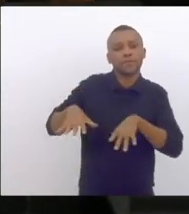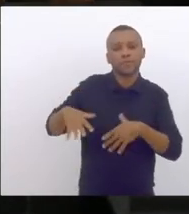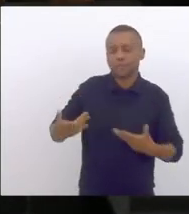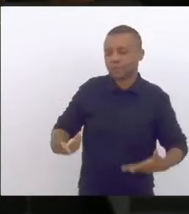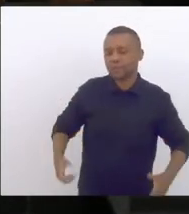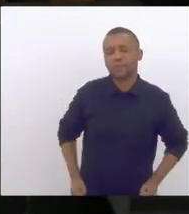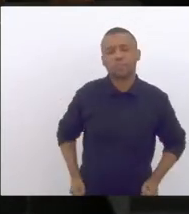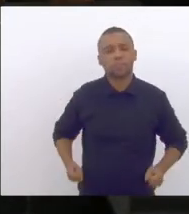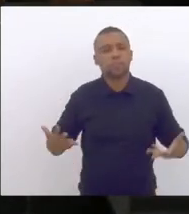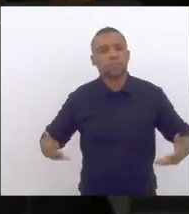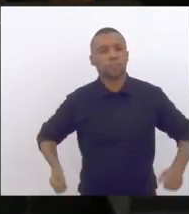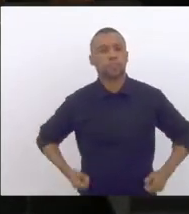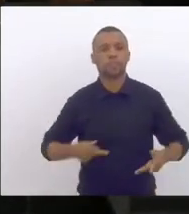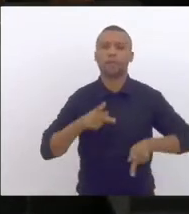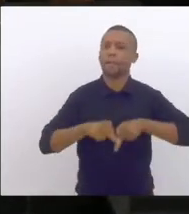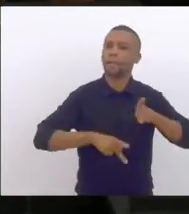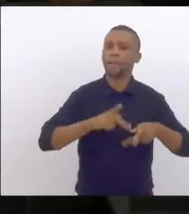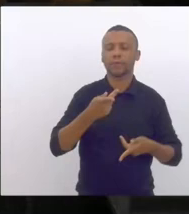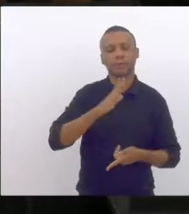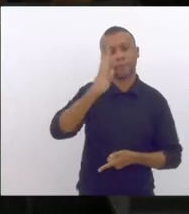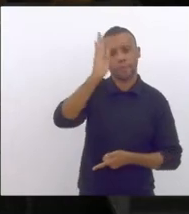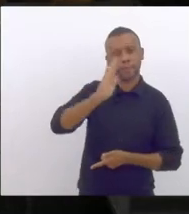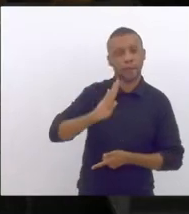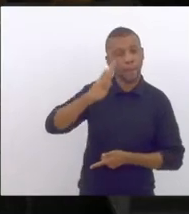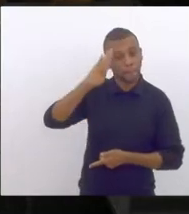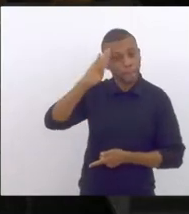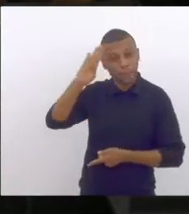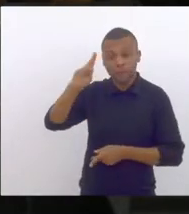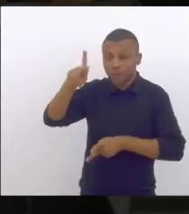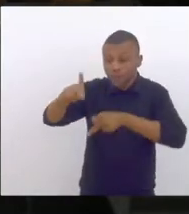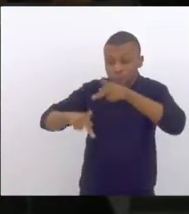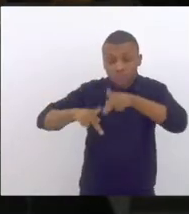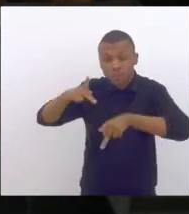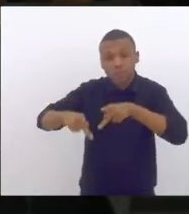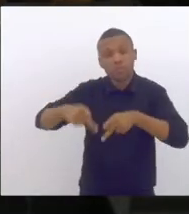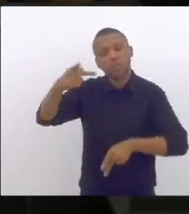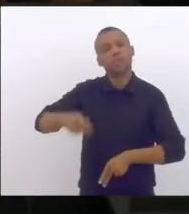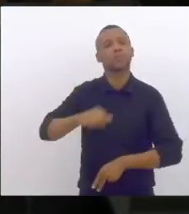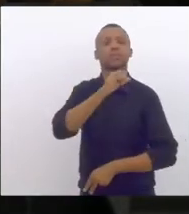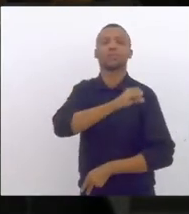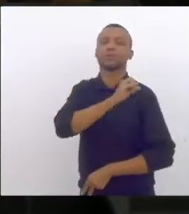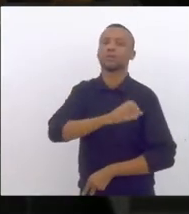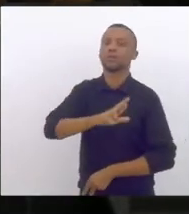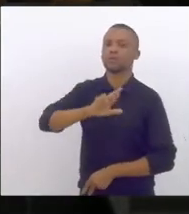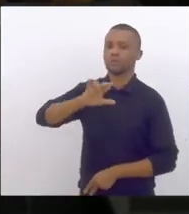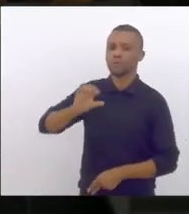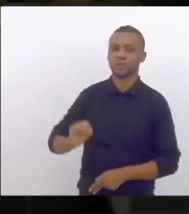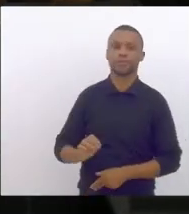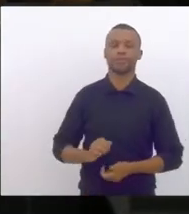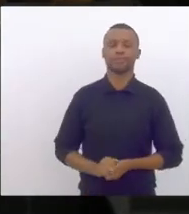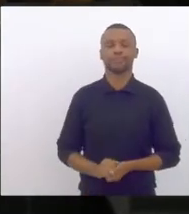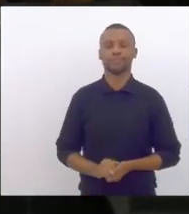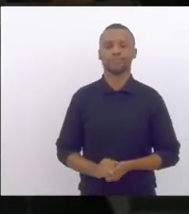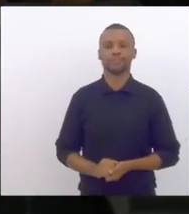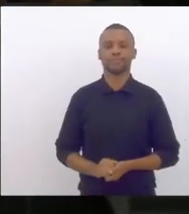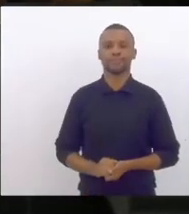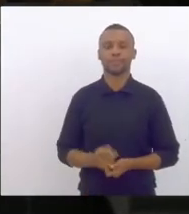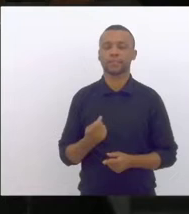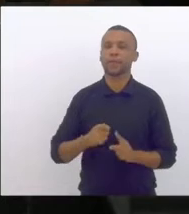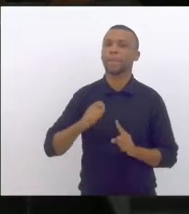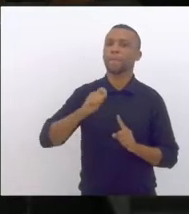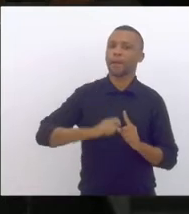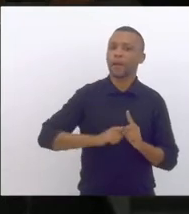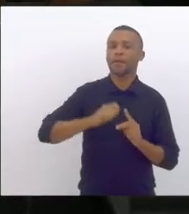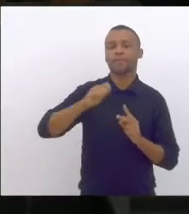em especial da nossa população Fluminense e cada mês tem um